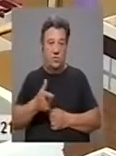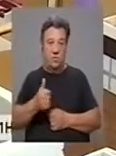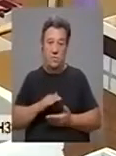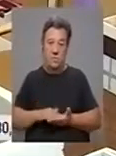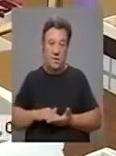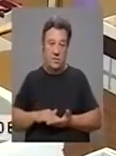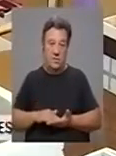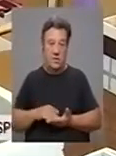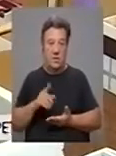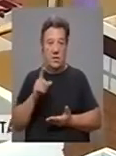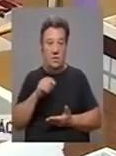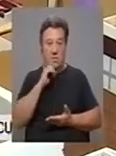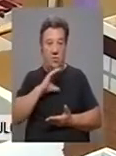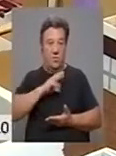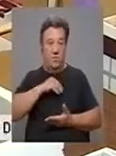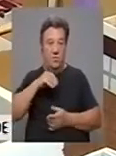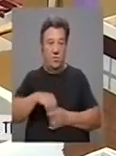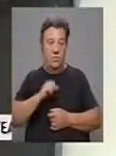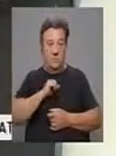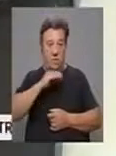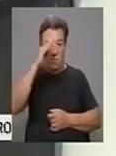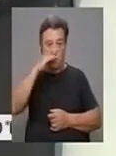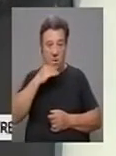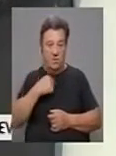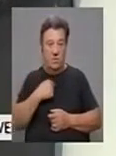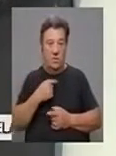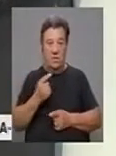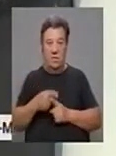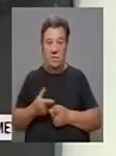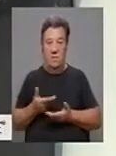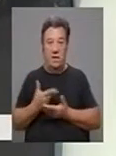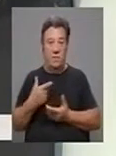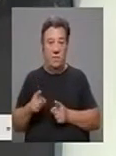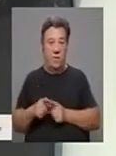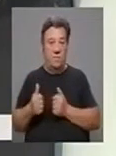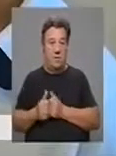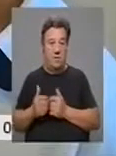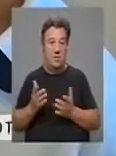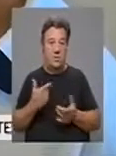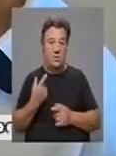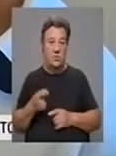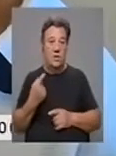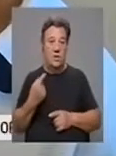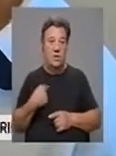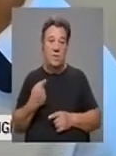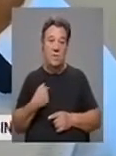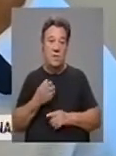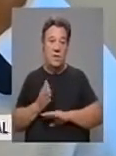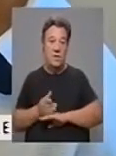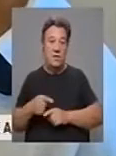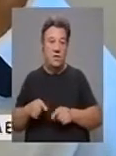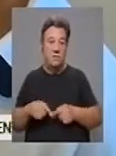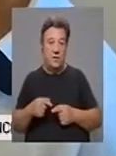básico, mas também o mundo inteiro. O meu quarto é partilhado com o meu irmão, logo só tenho metade do espaço do quarto. Então, como